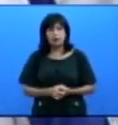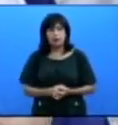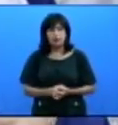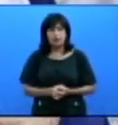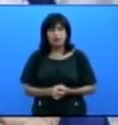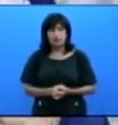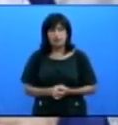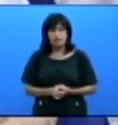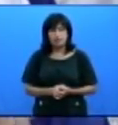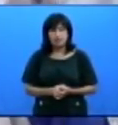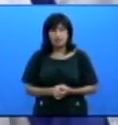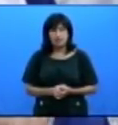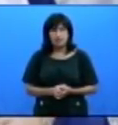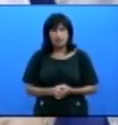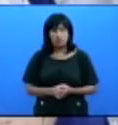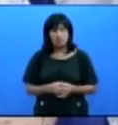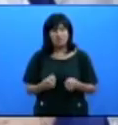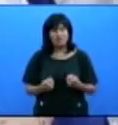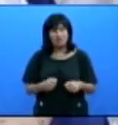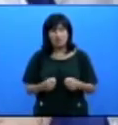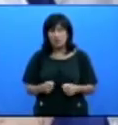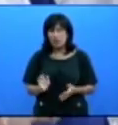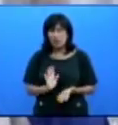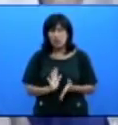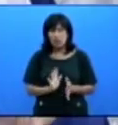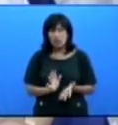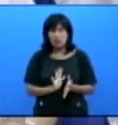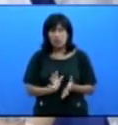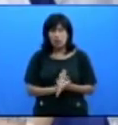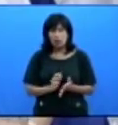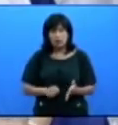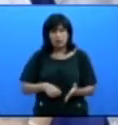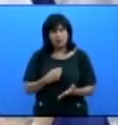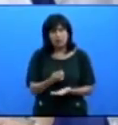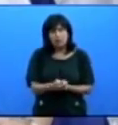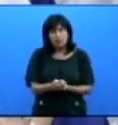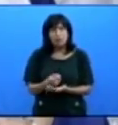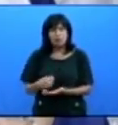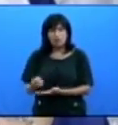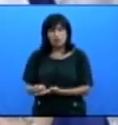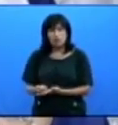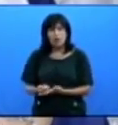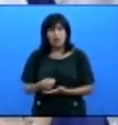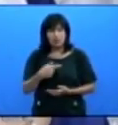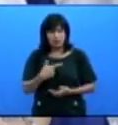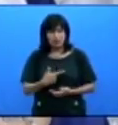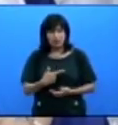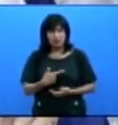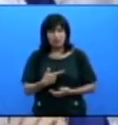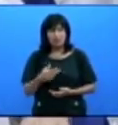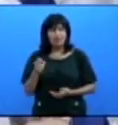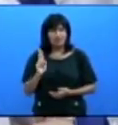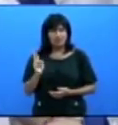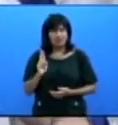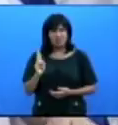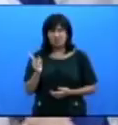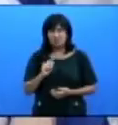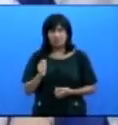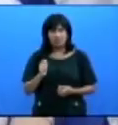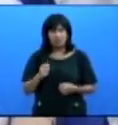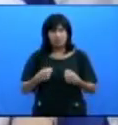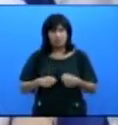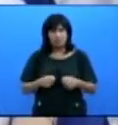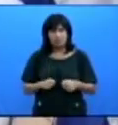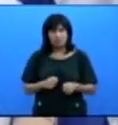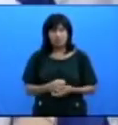cabo aquela campanha de que cada munícipe colaboraria com R$ 2 para a construção da Casa Mata.